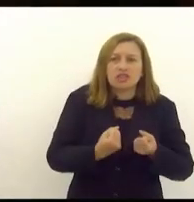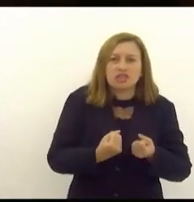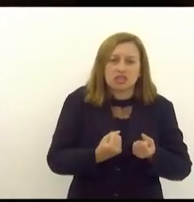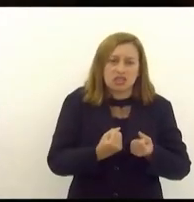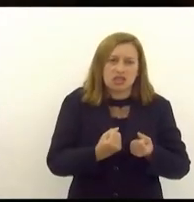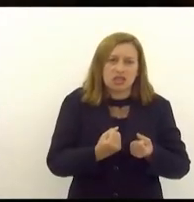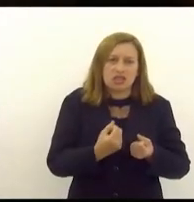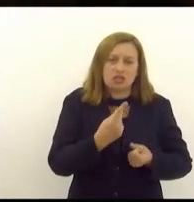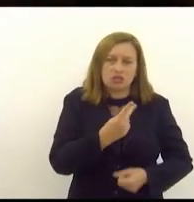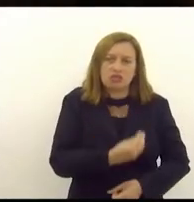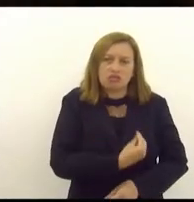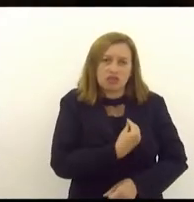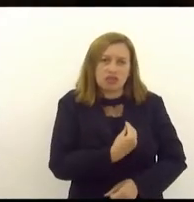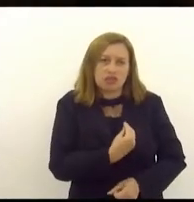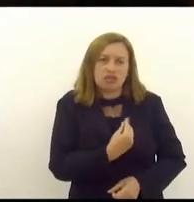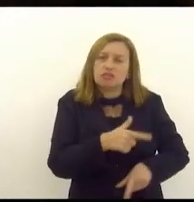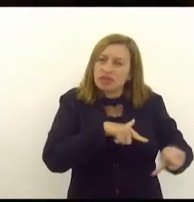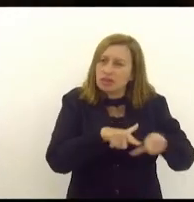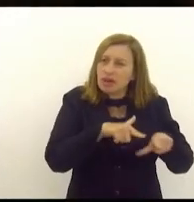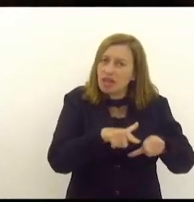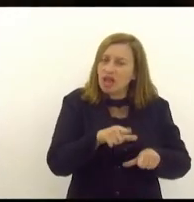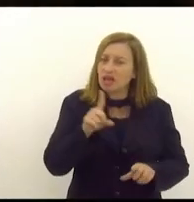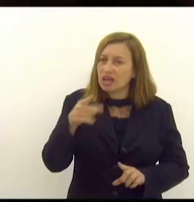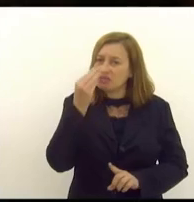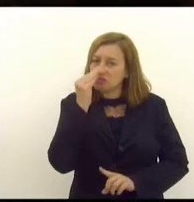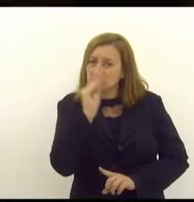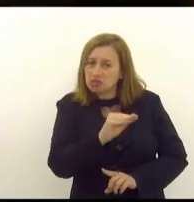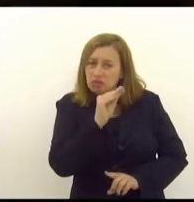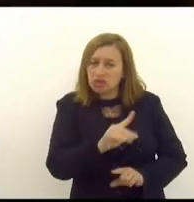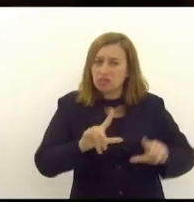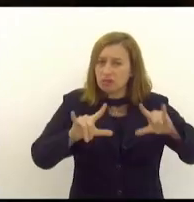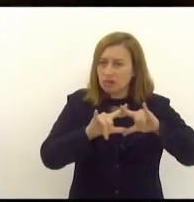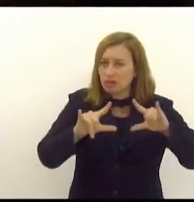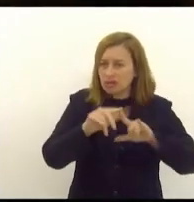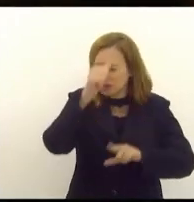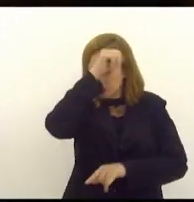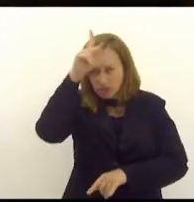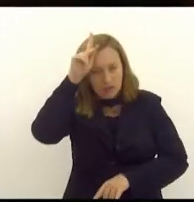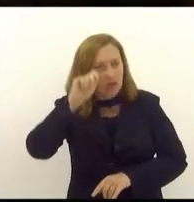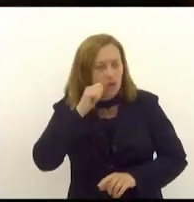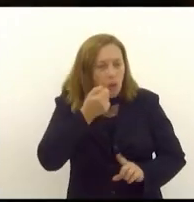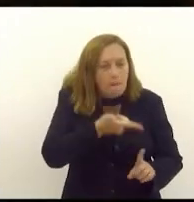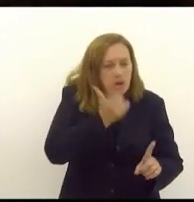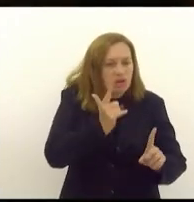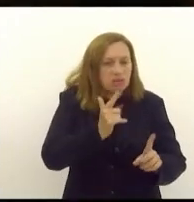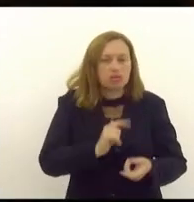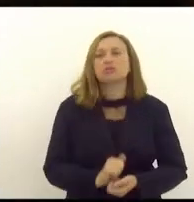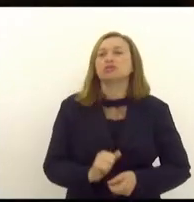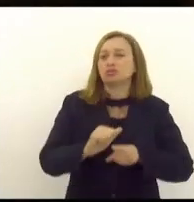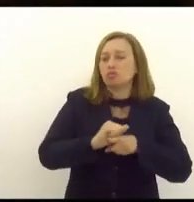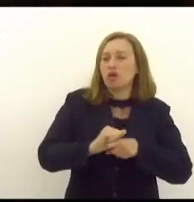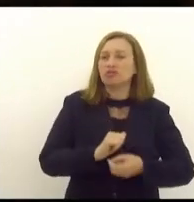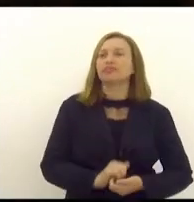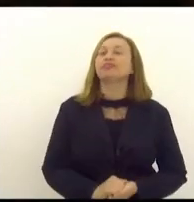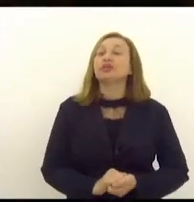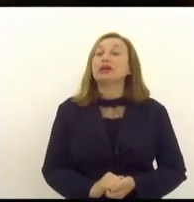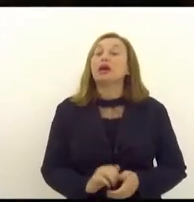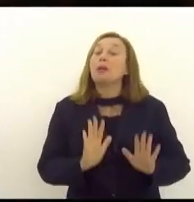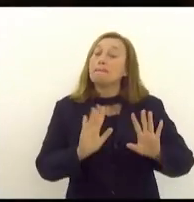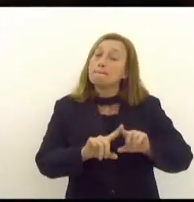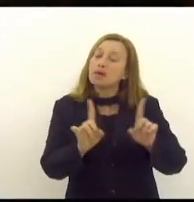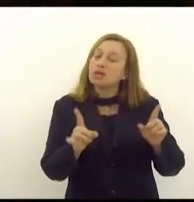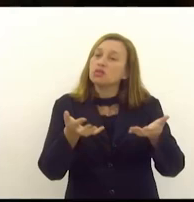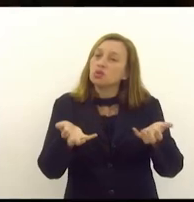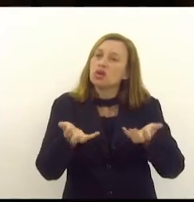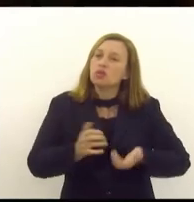assim que ela é tratada pela milícia do Eduardo Paes com tiro de borracha mas eu